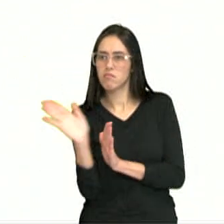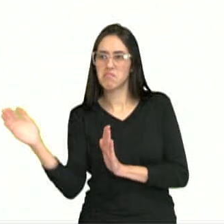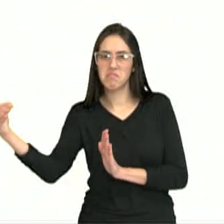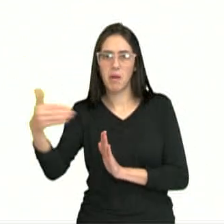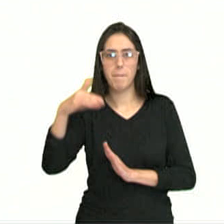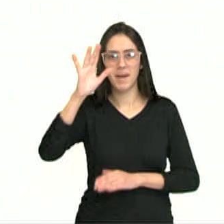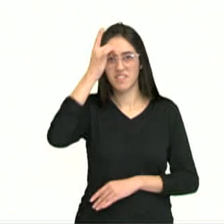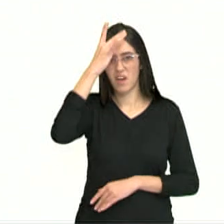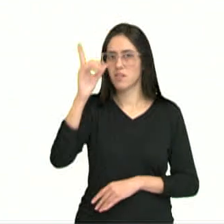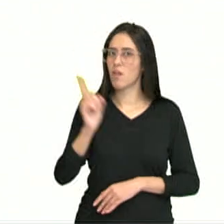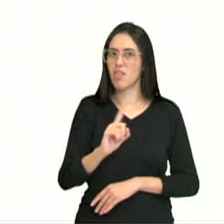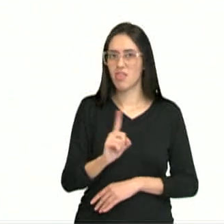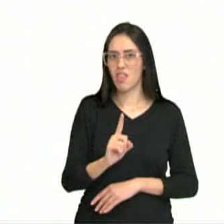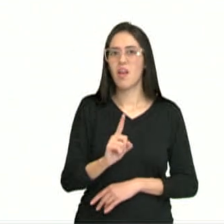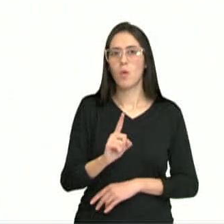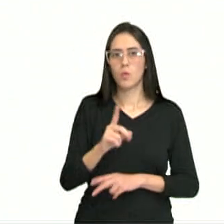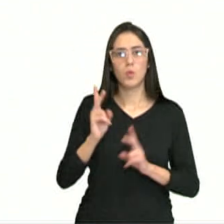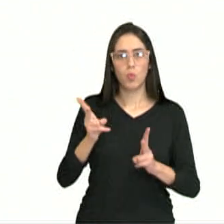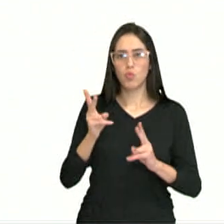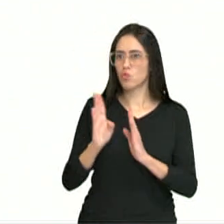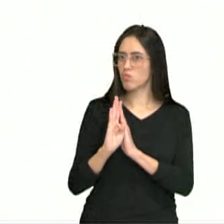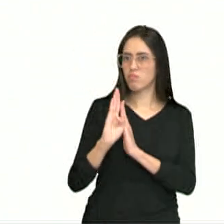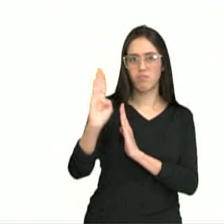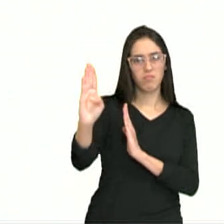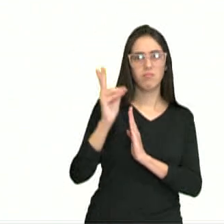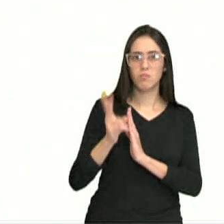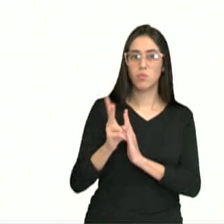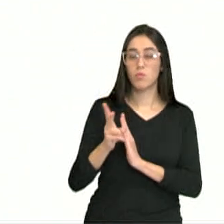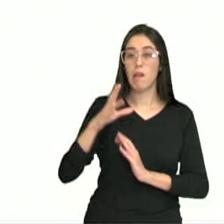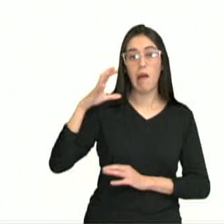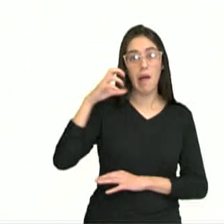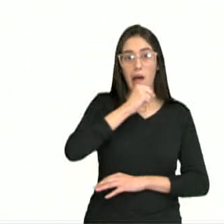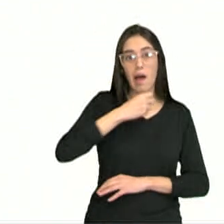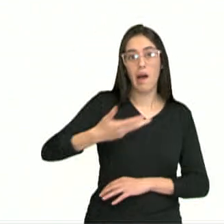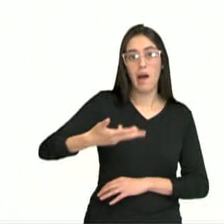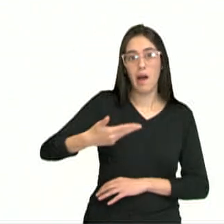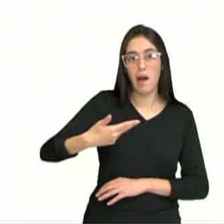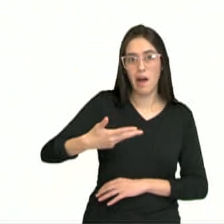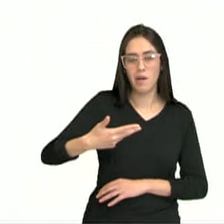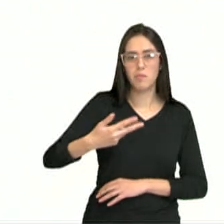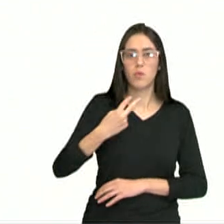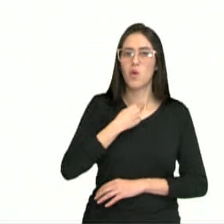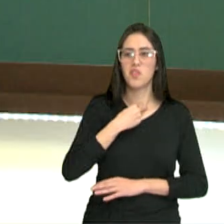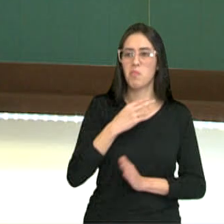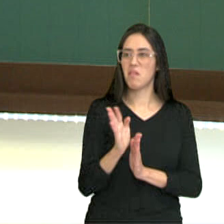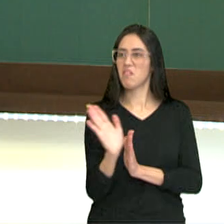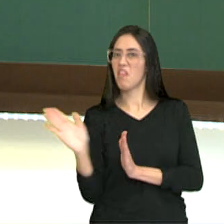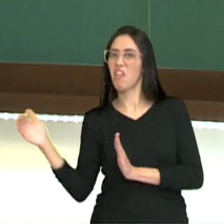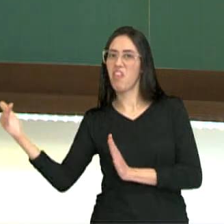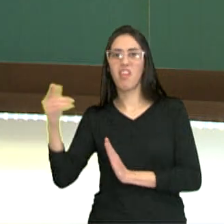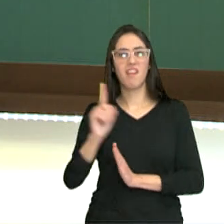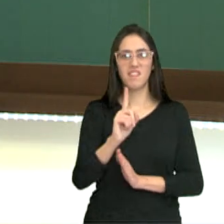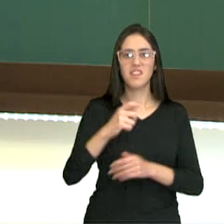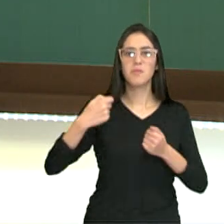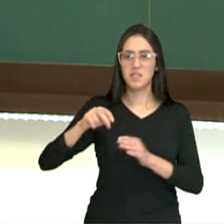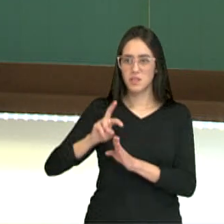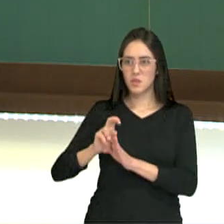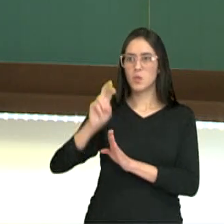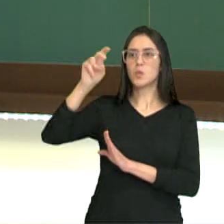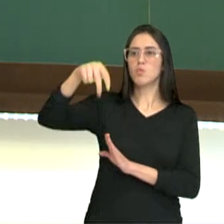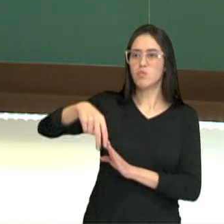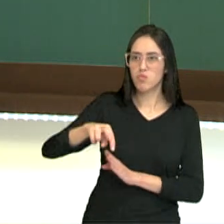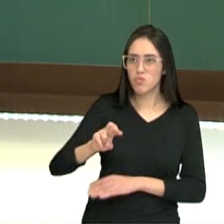vãos ou carros. Então eu quero me deslocar muito rápido, sem desviar desses obstáculos. Eu tenho que transpor